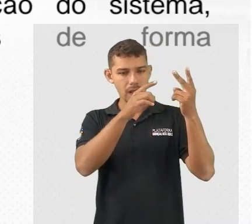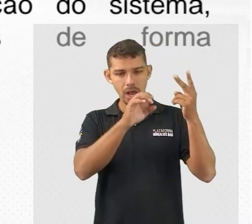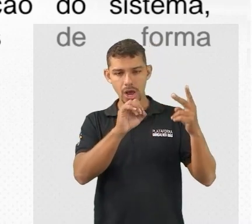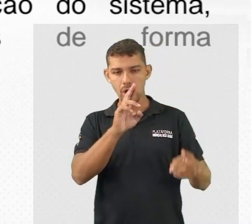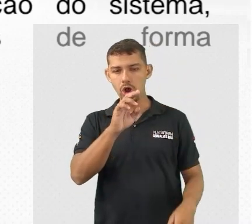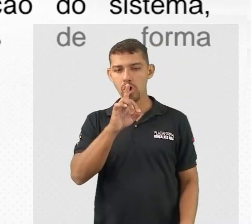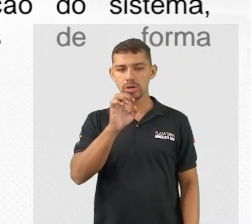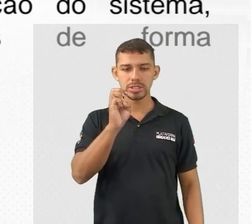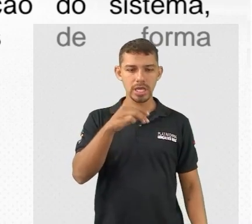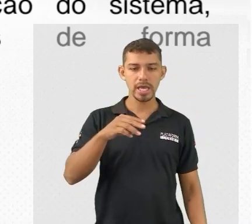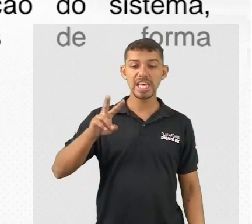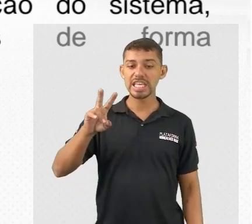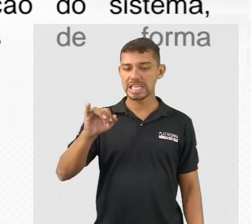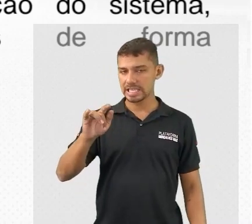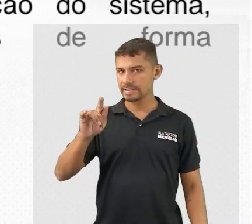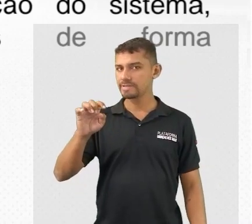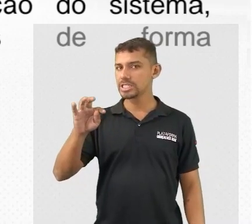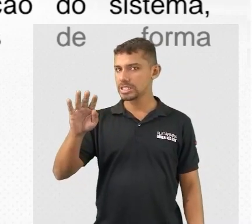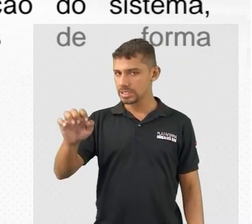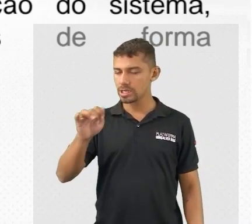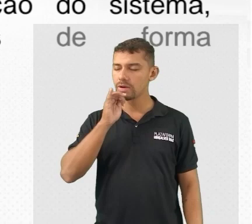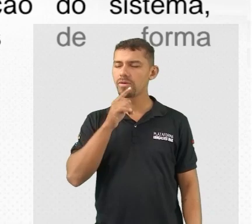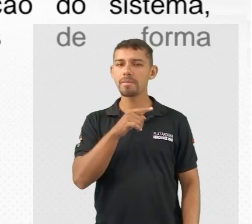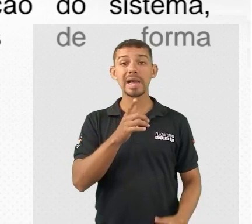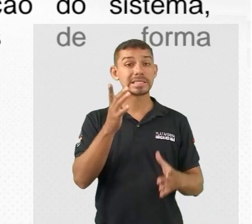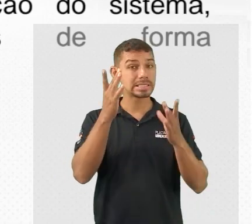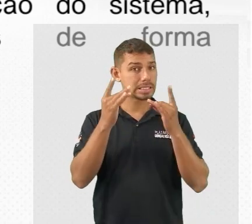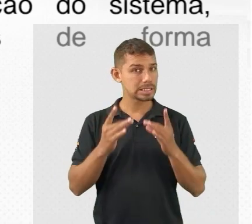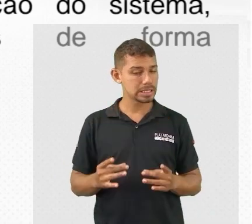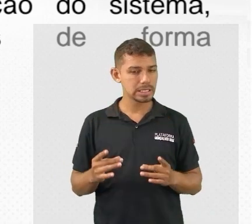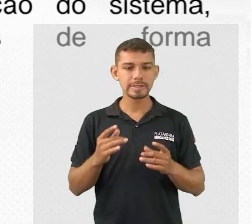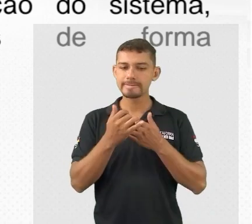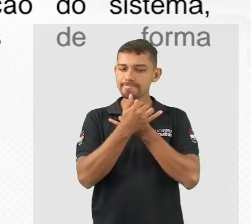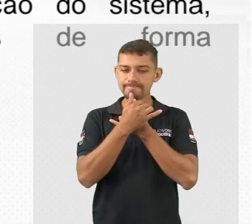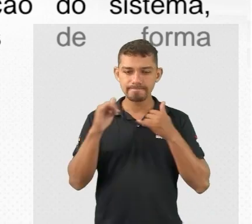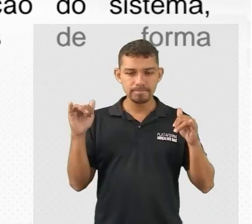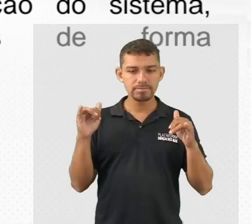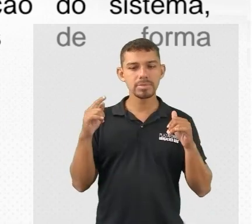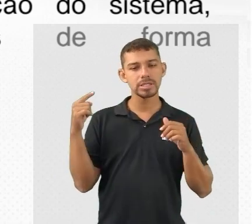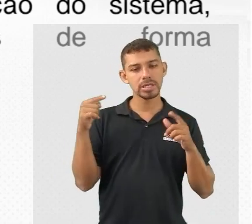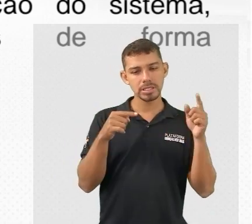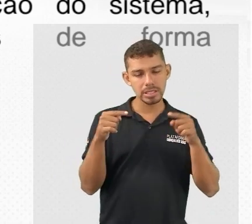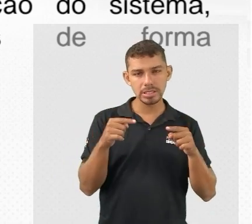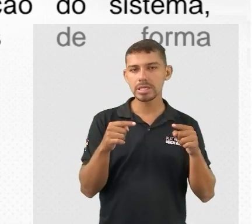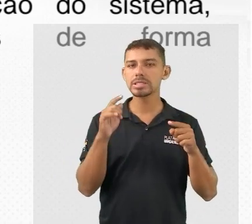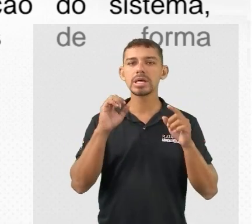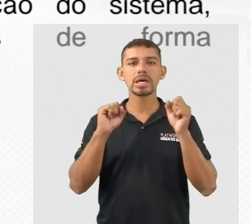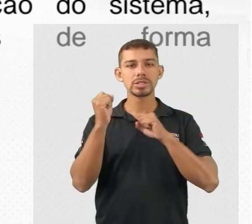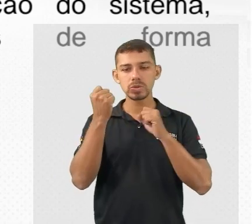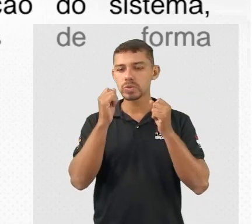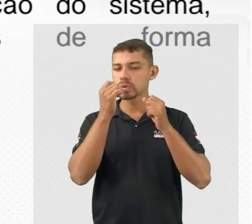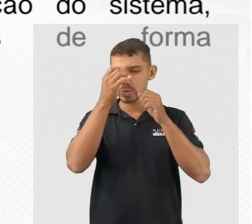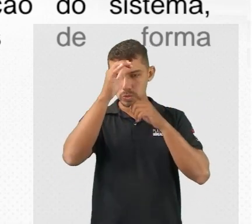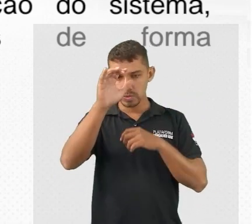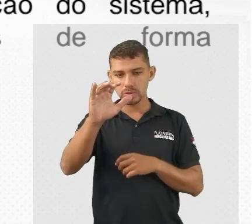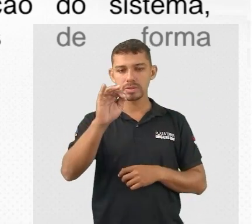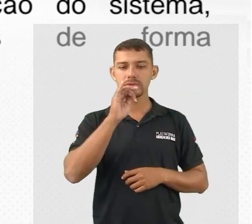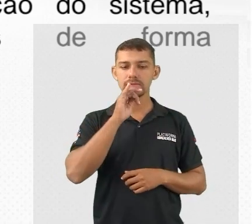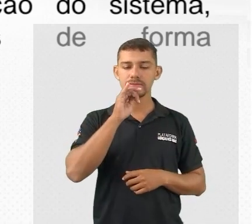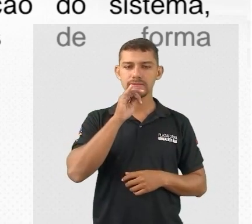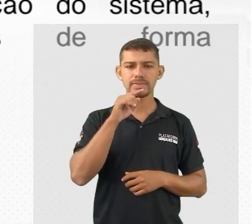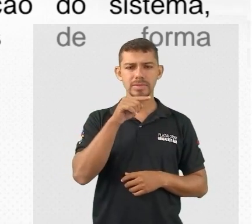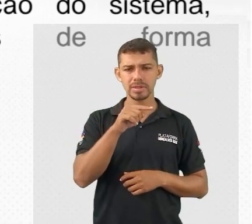tá? E detalhe, infelizmente, em boa parte dessas mensagens da indústria cultural